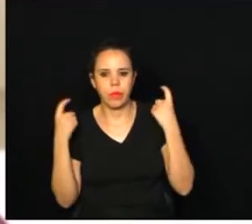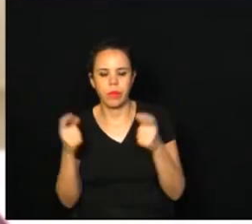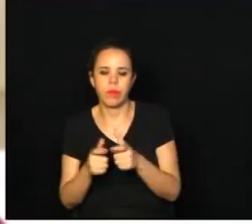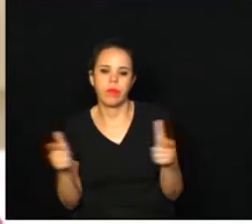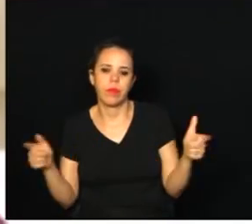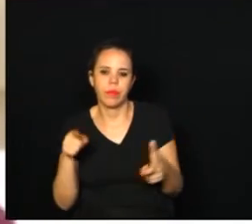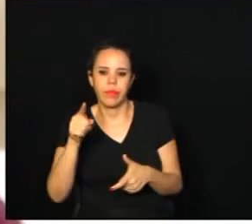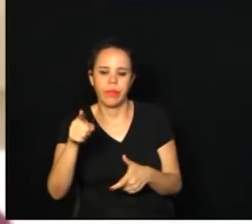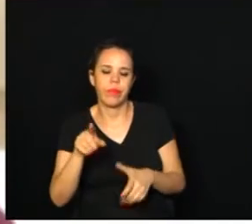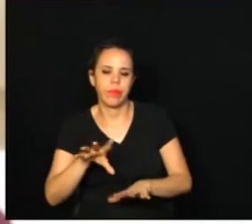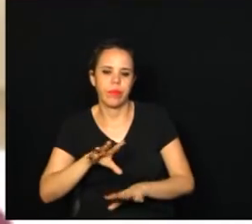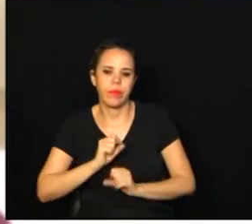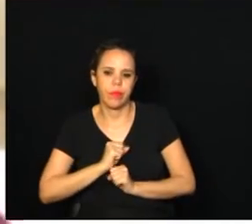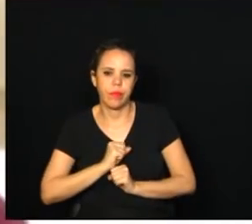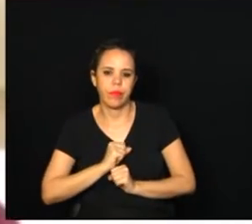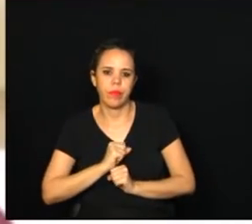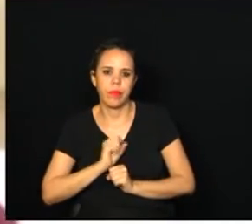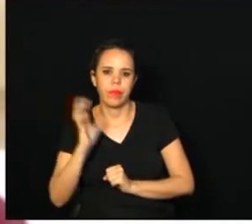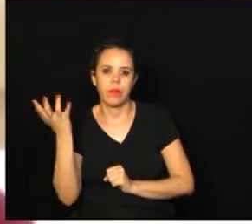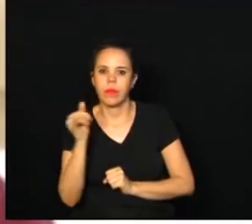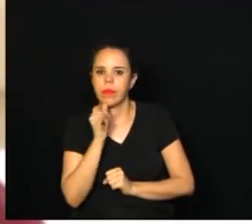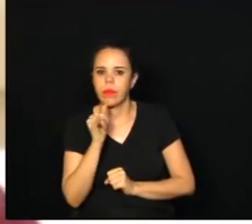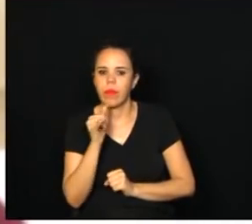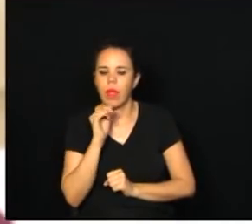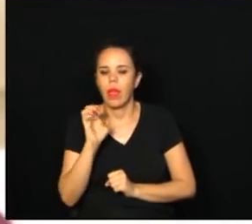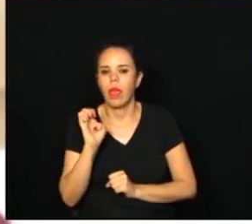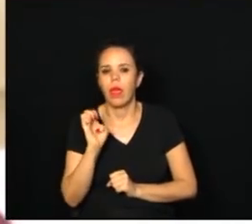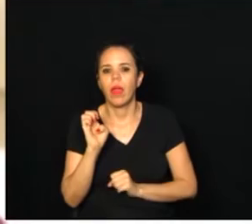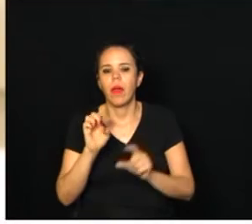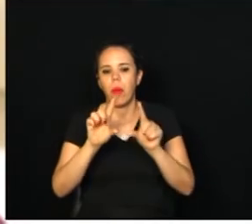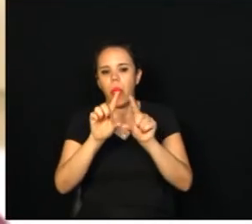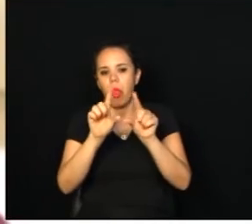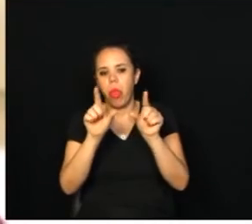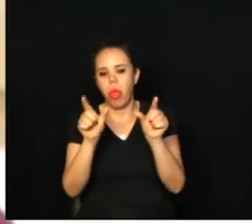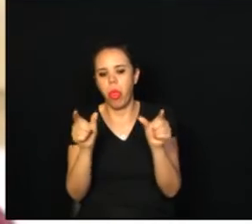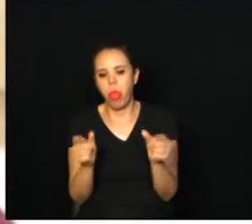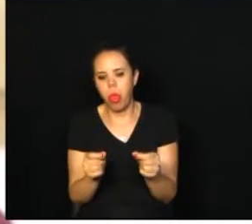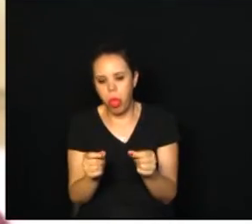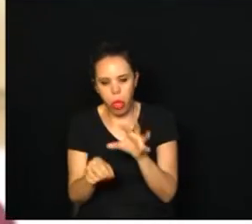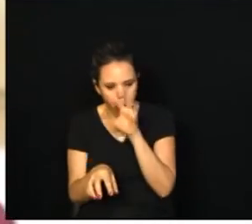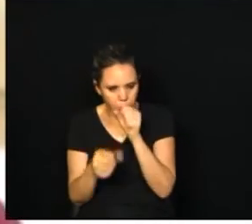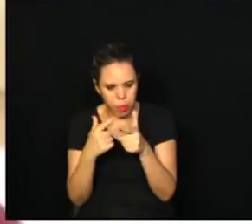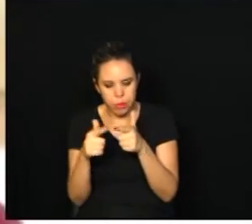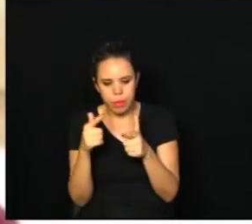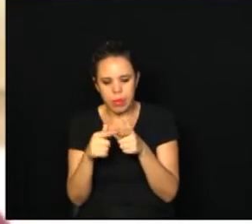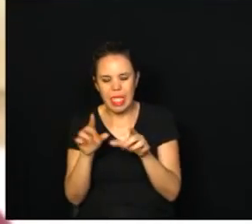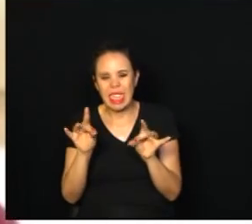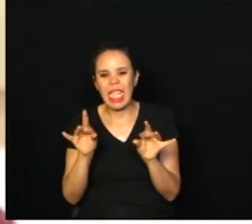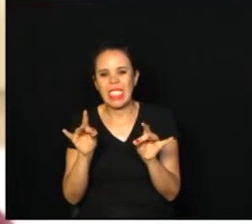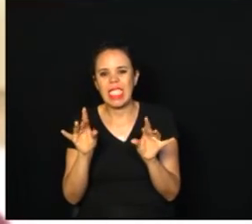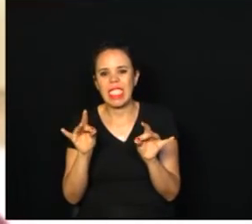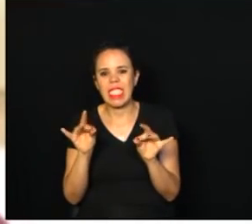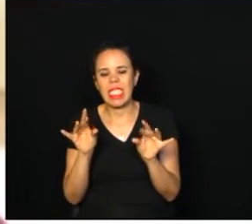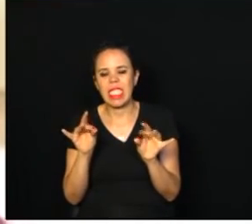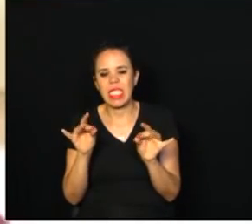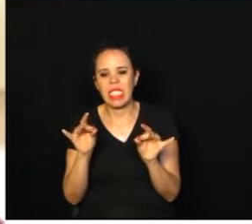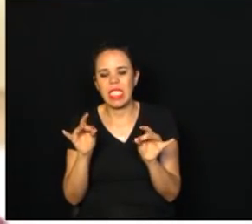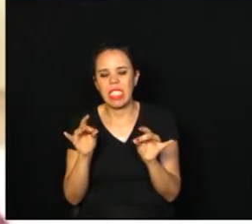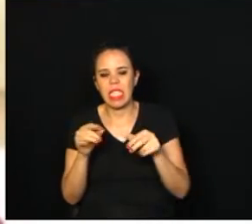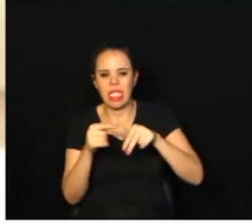dado subcutâneo, que são injeções na gordurinha do corpo, e vai ser restabelecer essa circulação